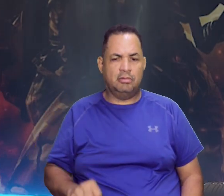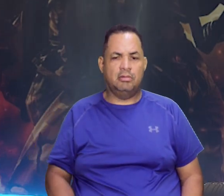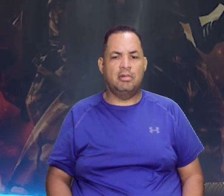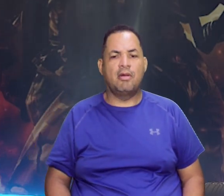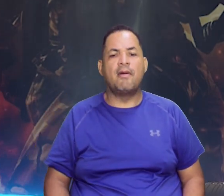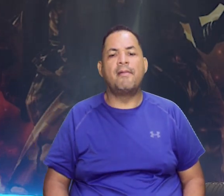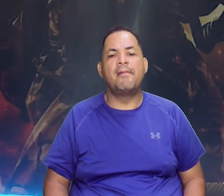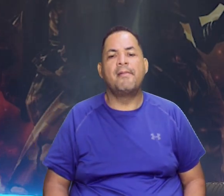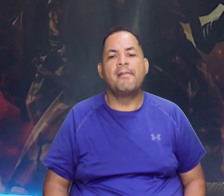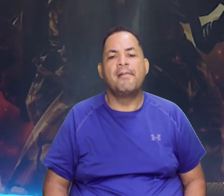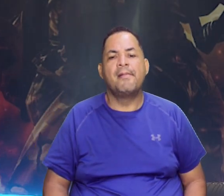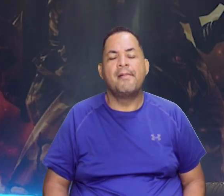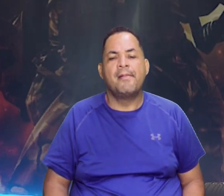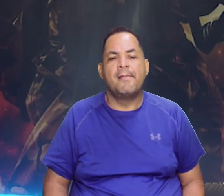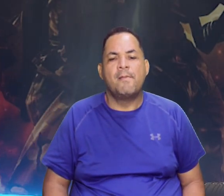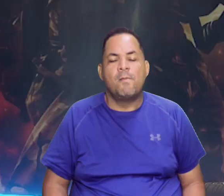coisa